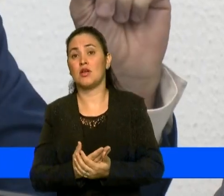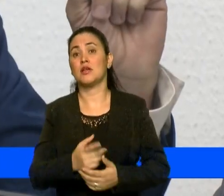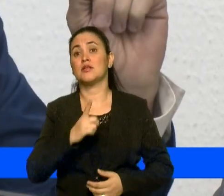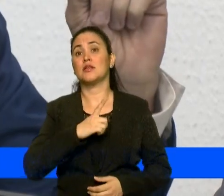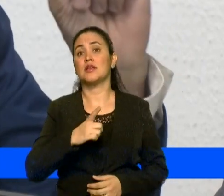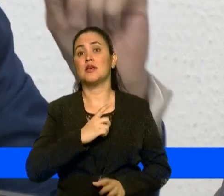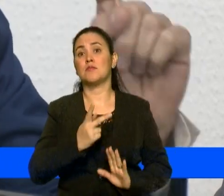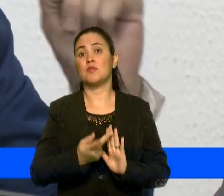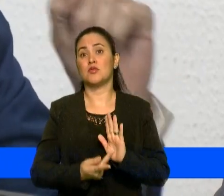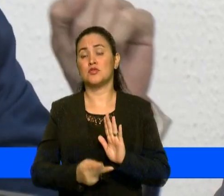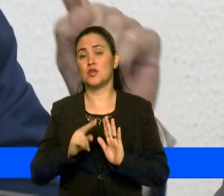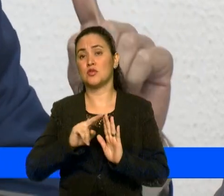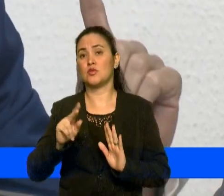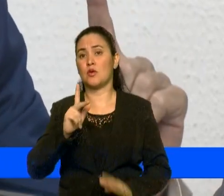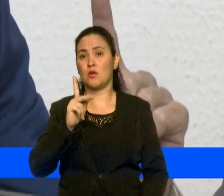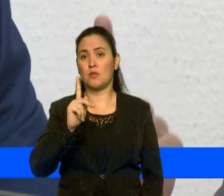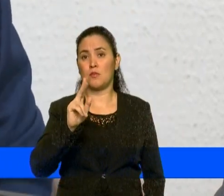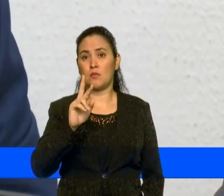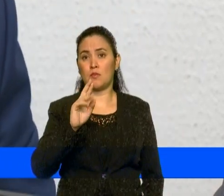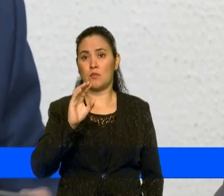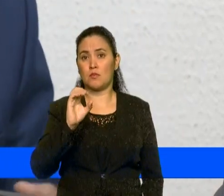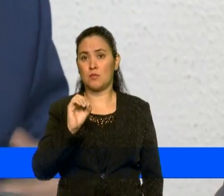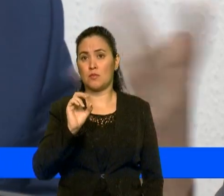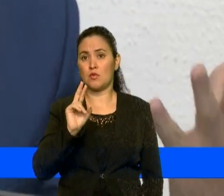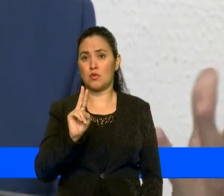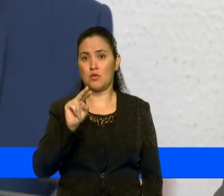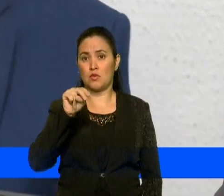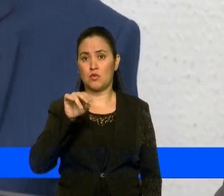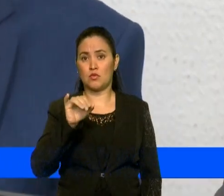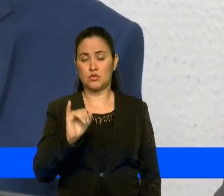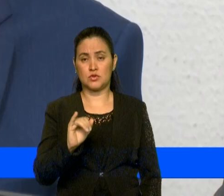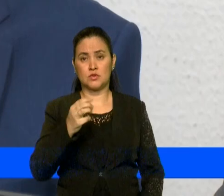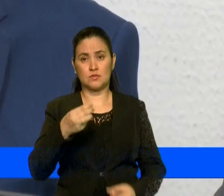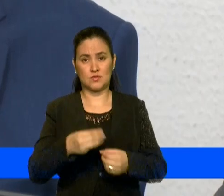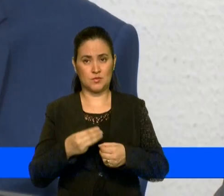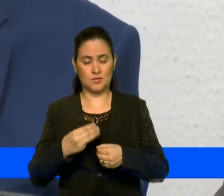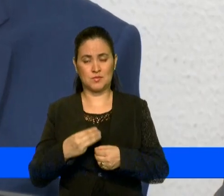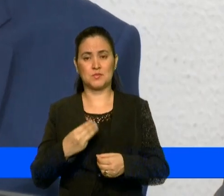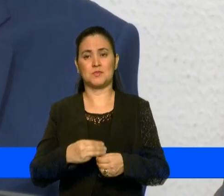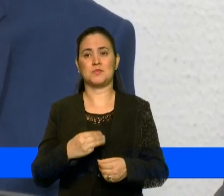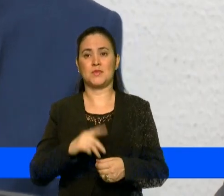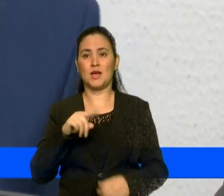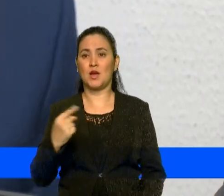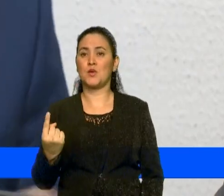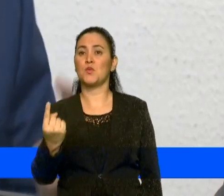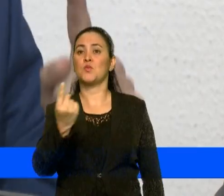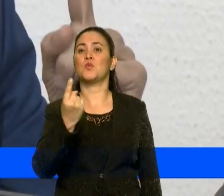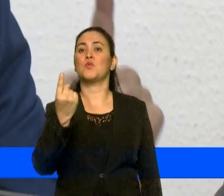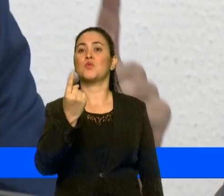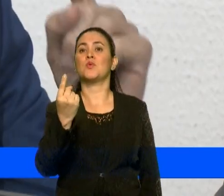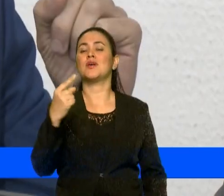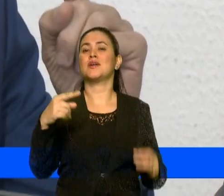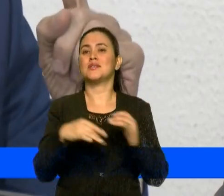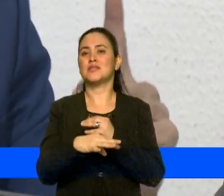única cidade no Maranhão da 217, e talvez, não sei, uma das poucas cidades no Nordeste, onde aluno de escola